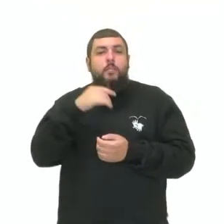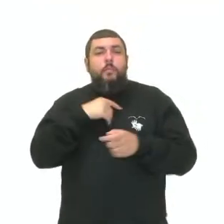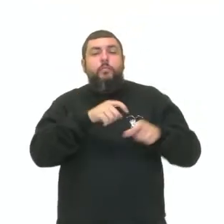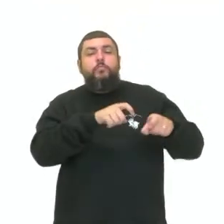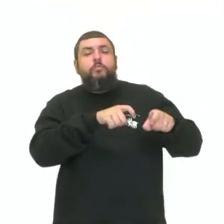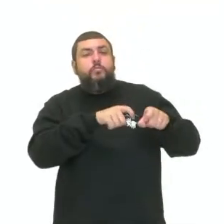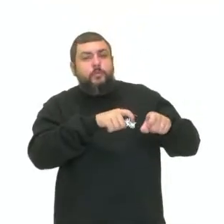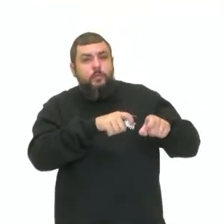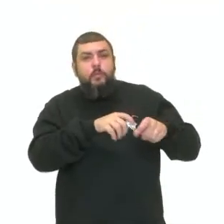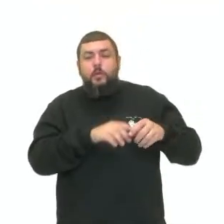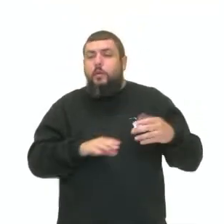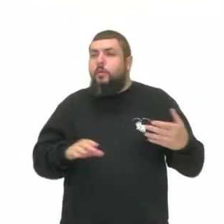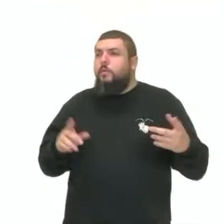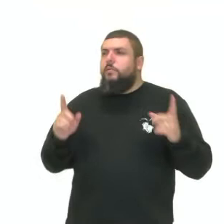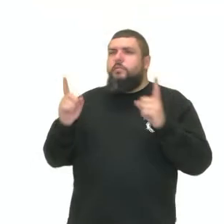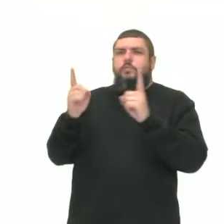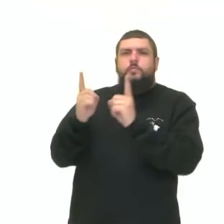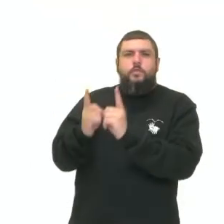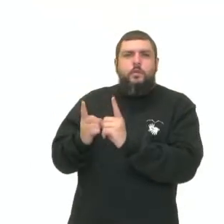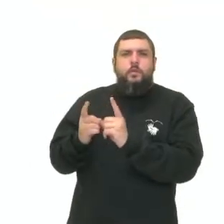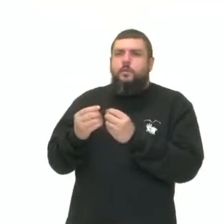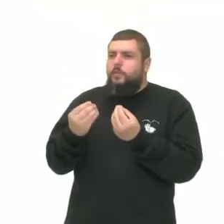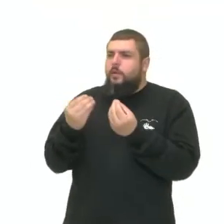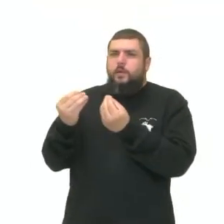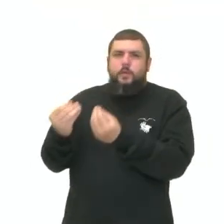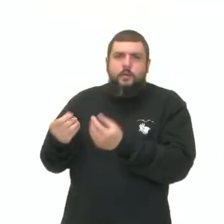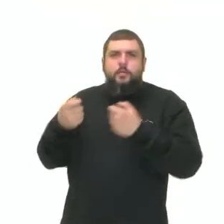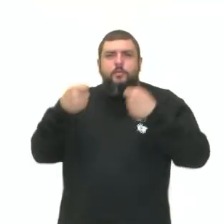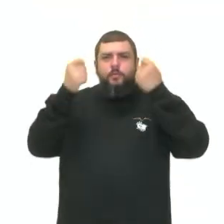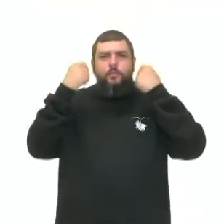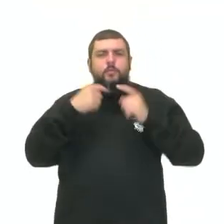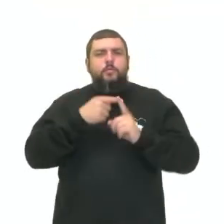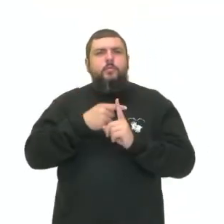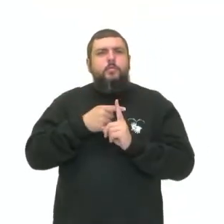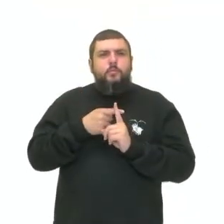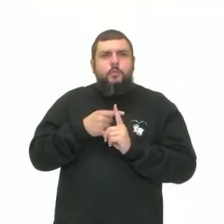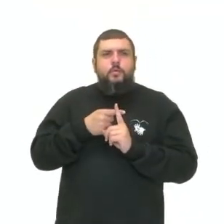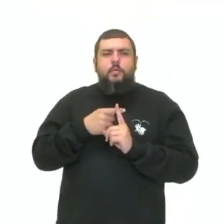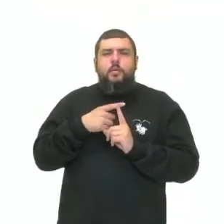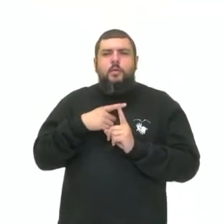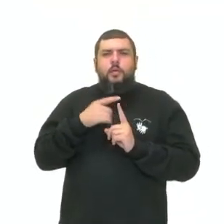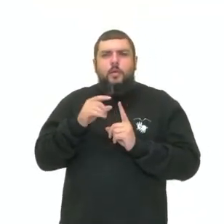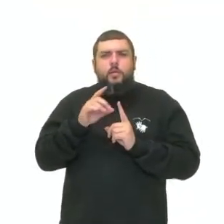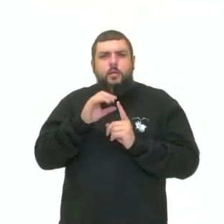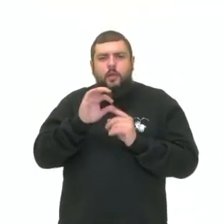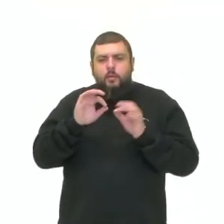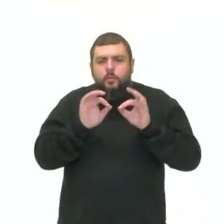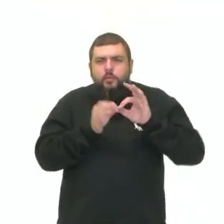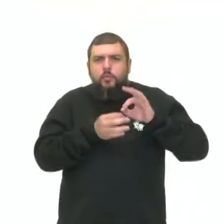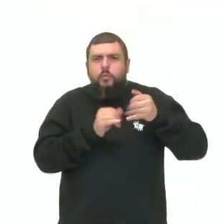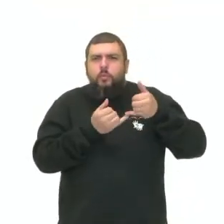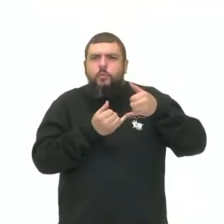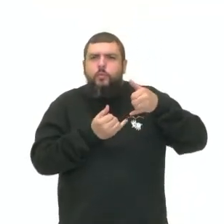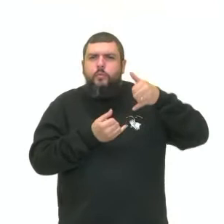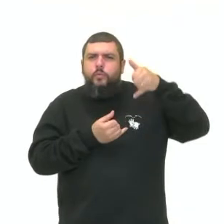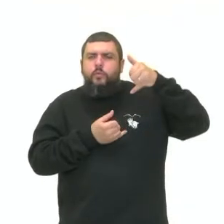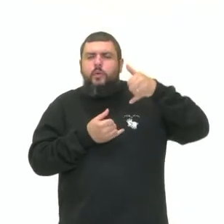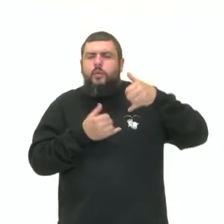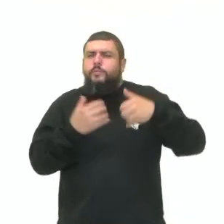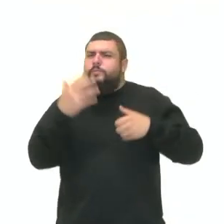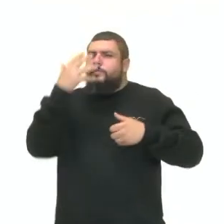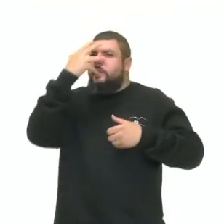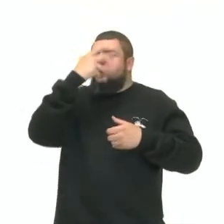um crucifixo torneadinho, o cordão de pendurar com bambolim nas pontas. A maior gracinha.